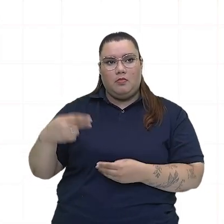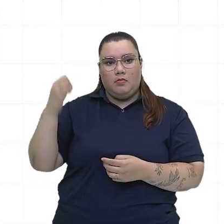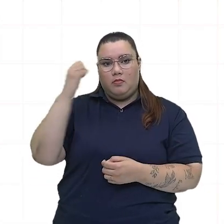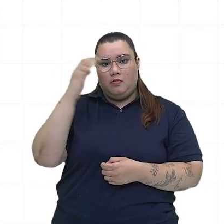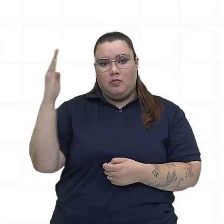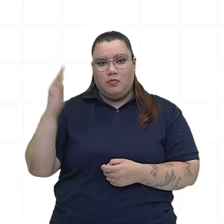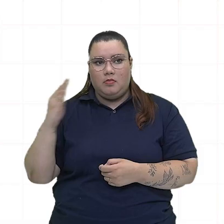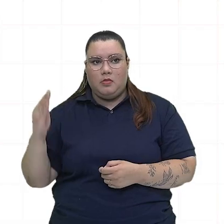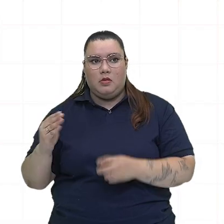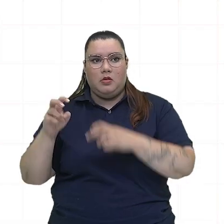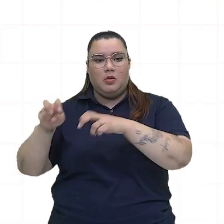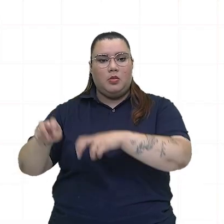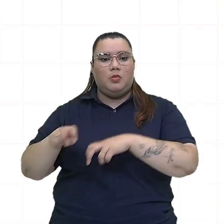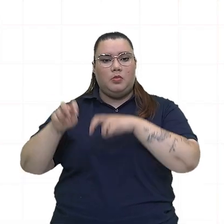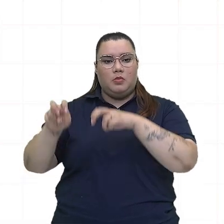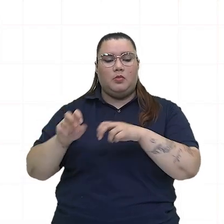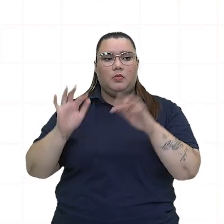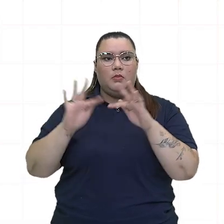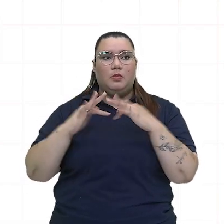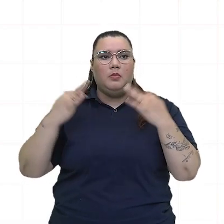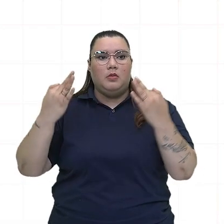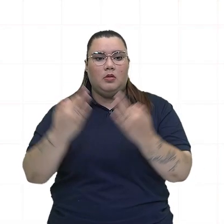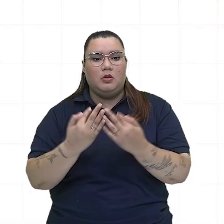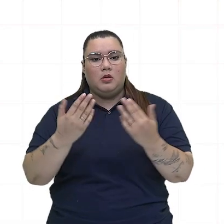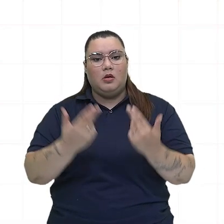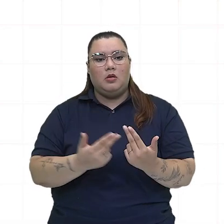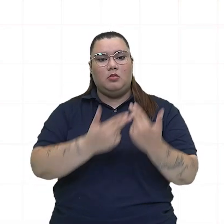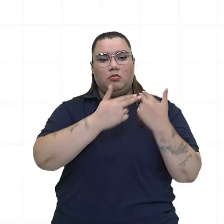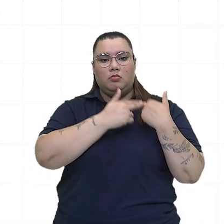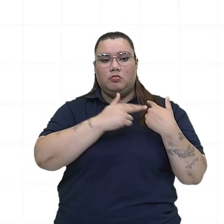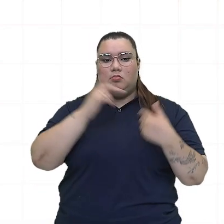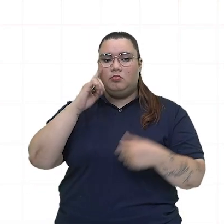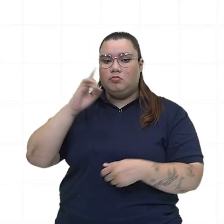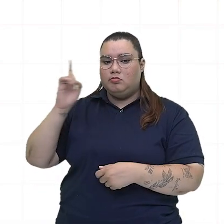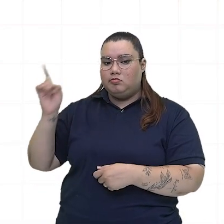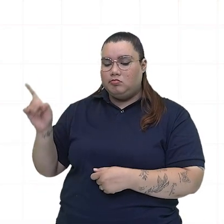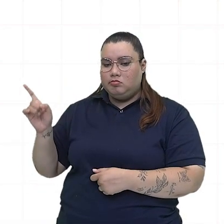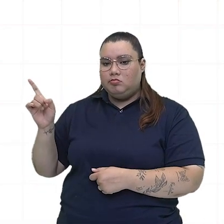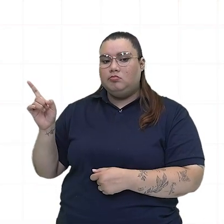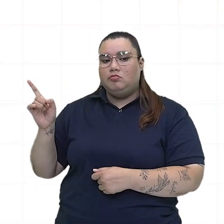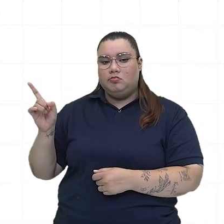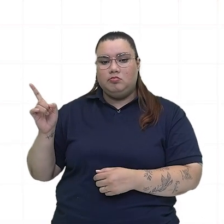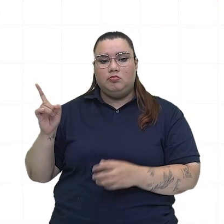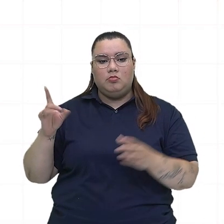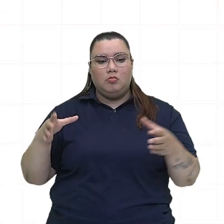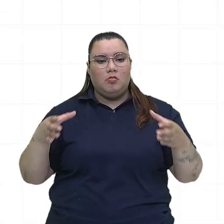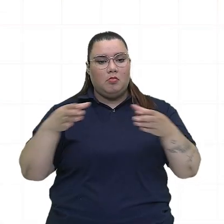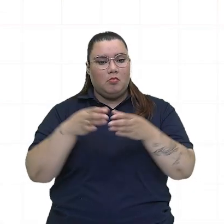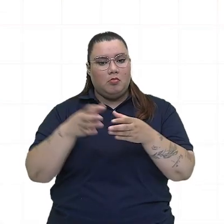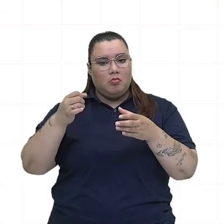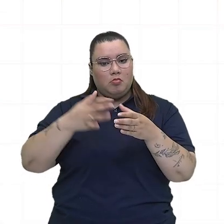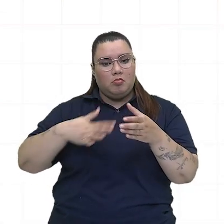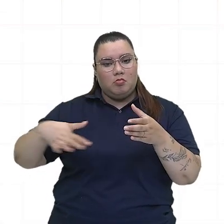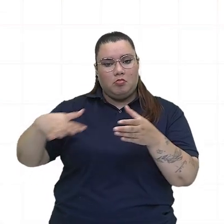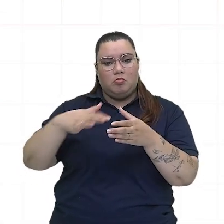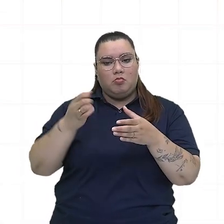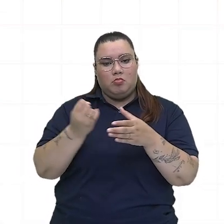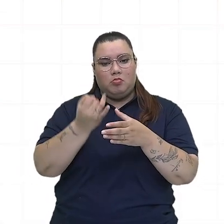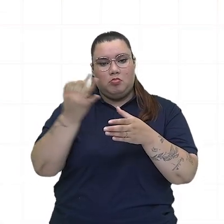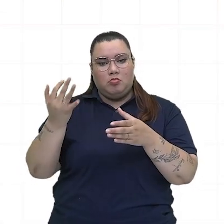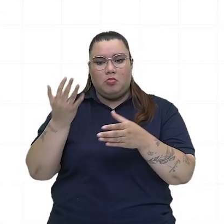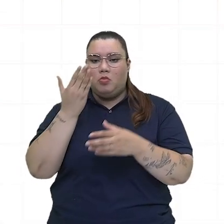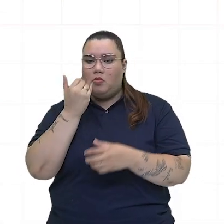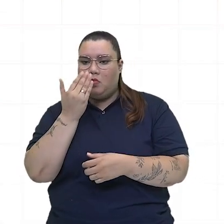a agricultura familiar, ela é responsável por uma parte significativa dos